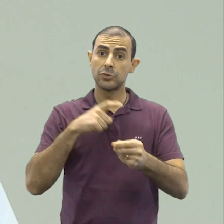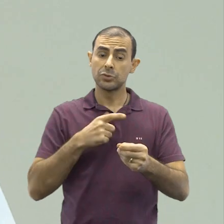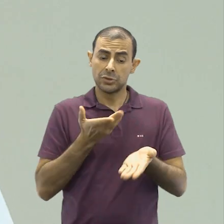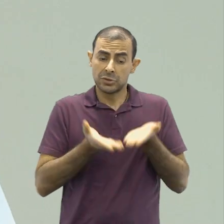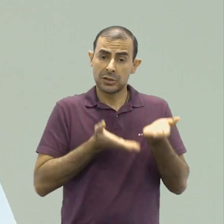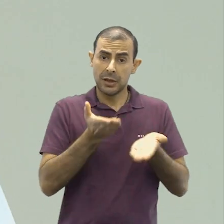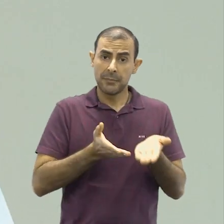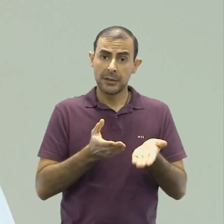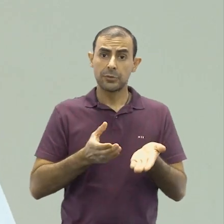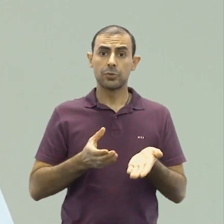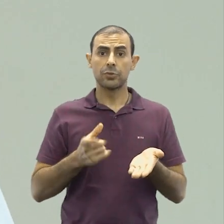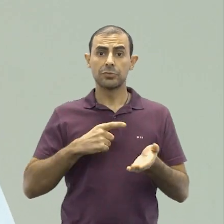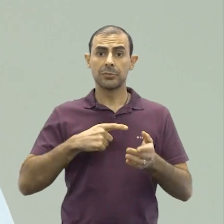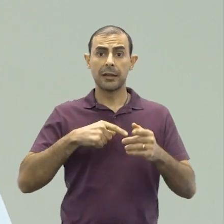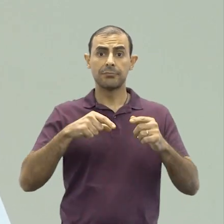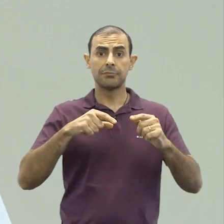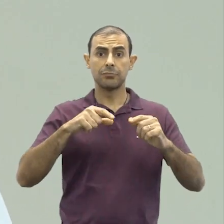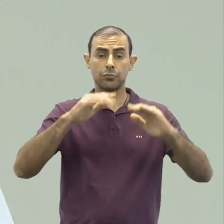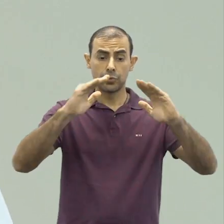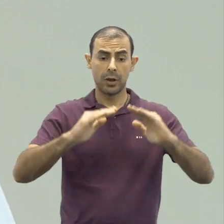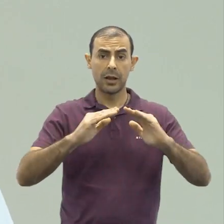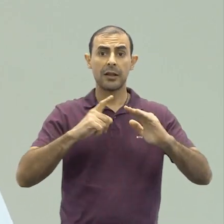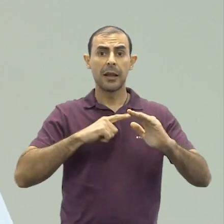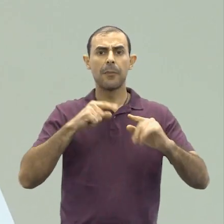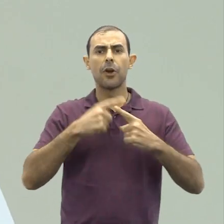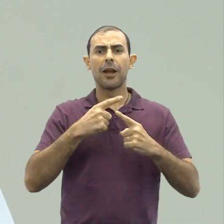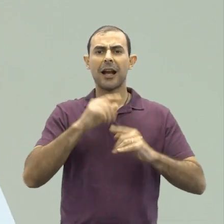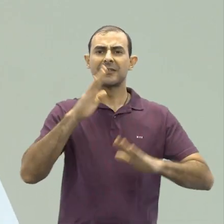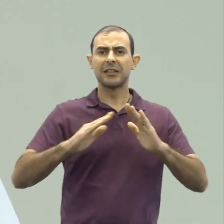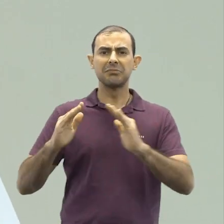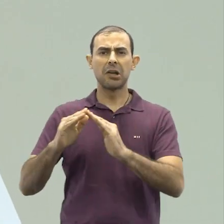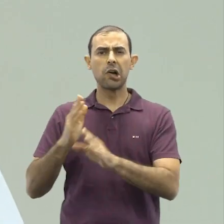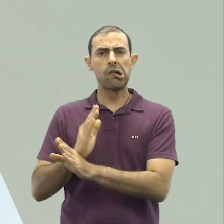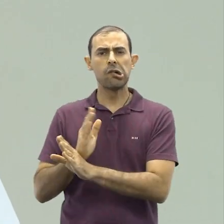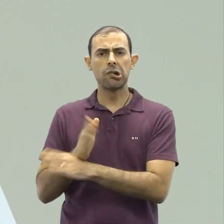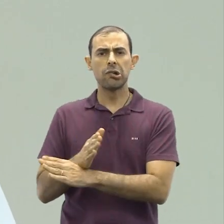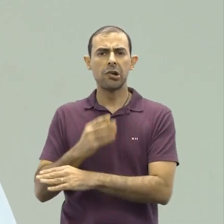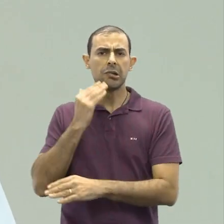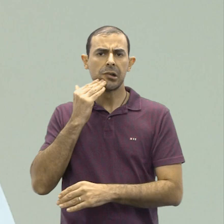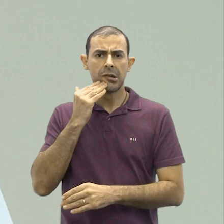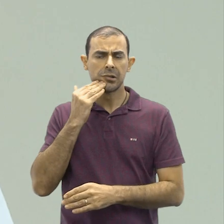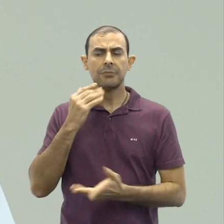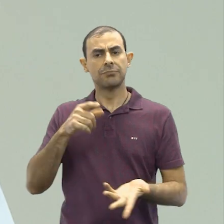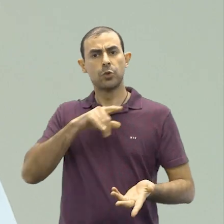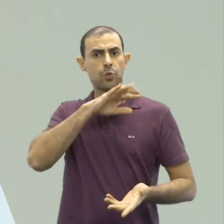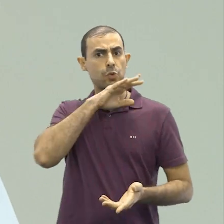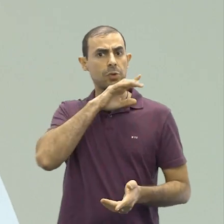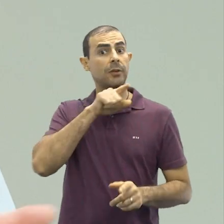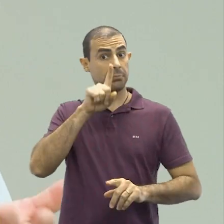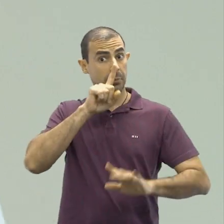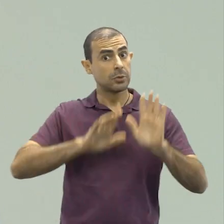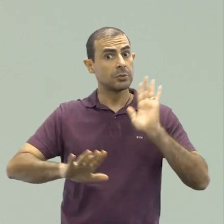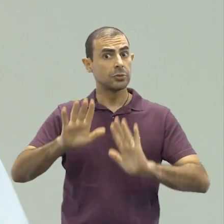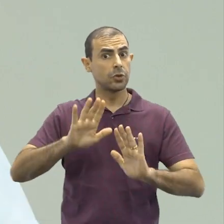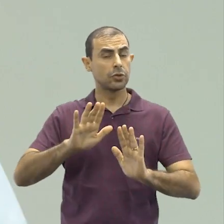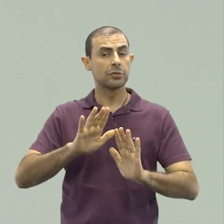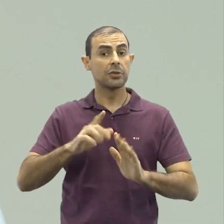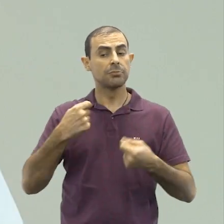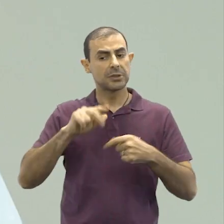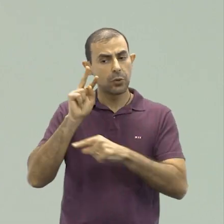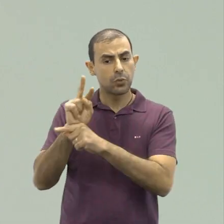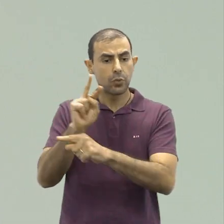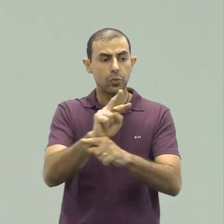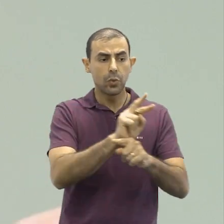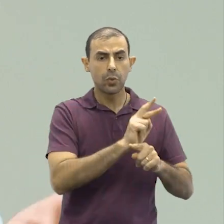né? A gente tem denúncias de clínicas clandestinas, né? Então isso é uma preocupação grande e ter esse